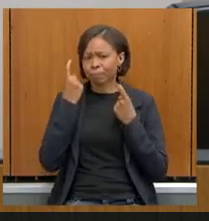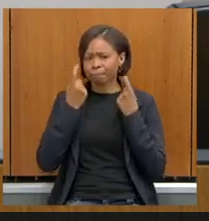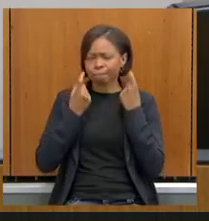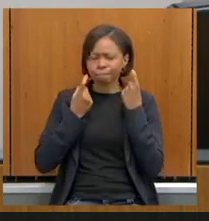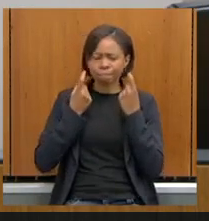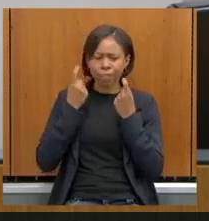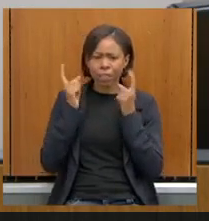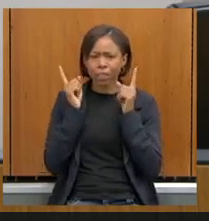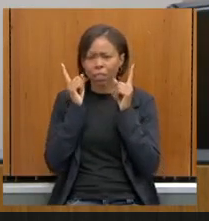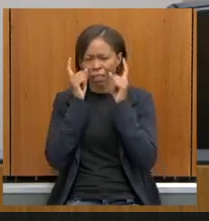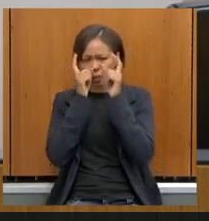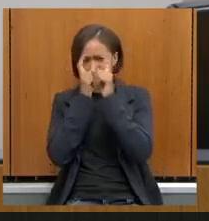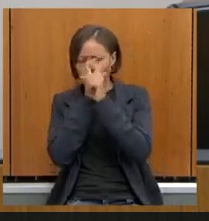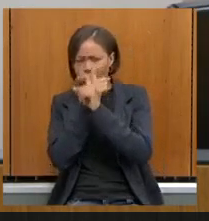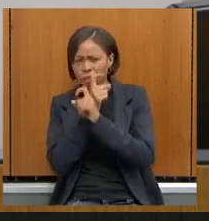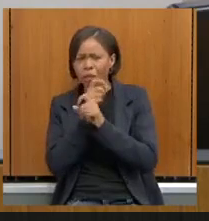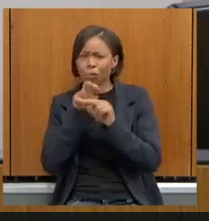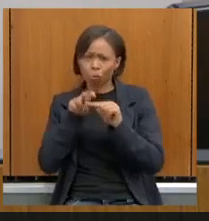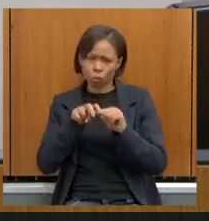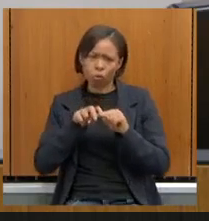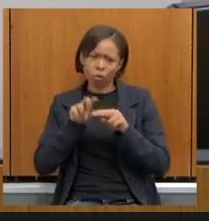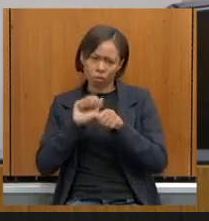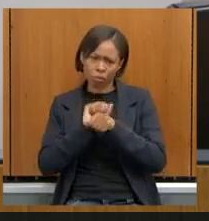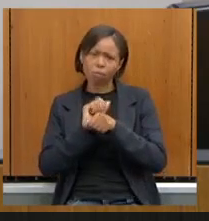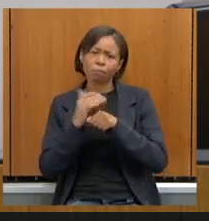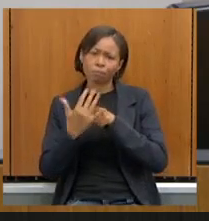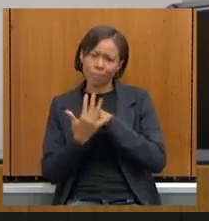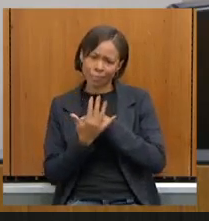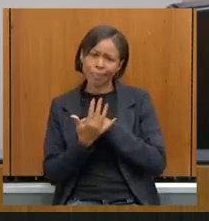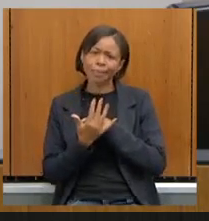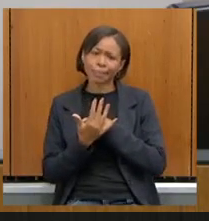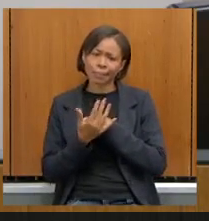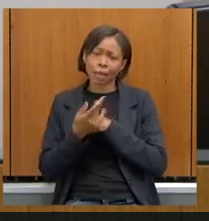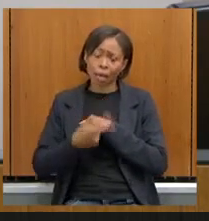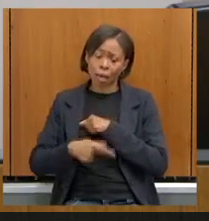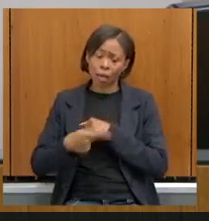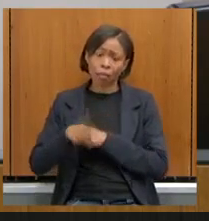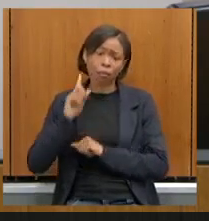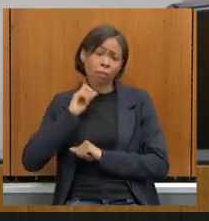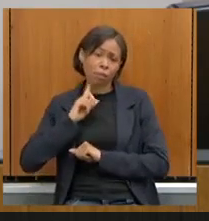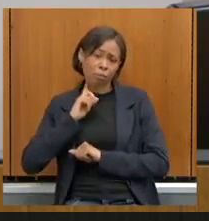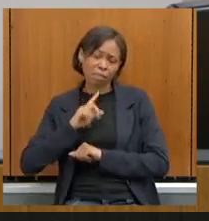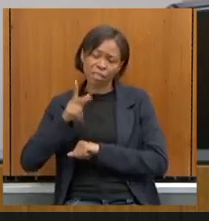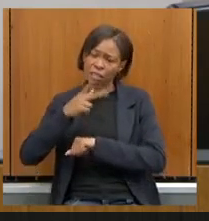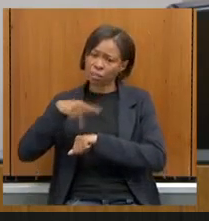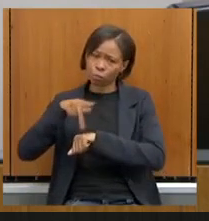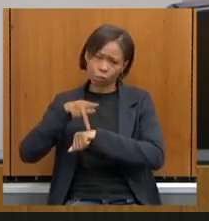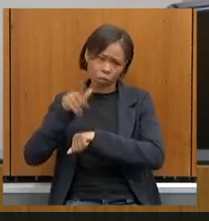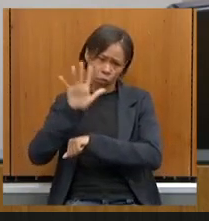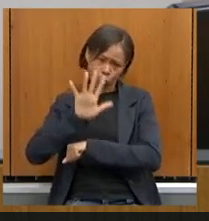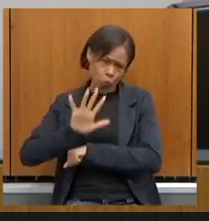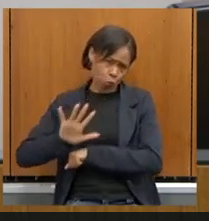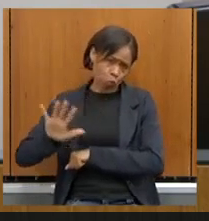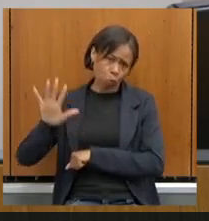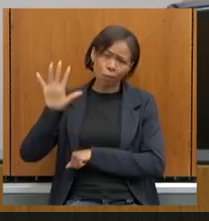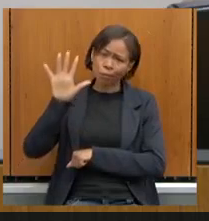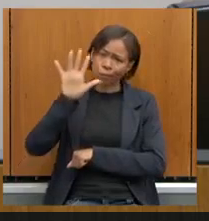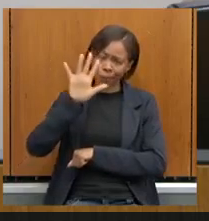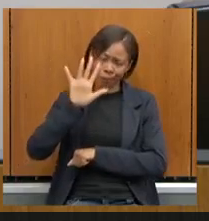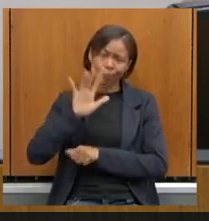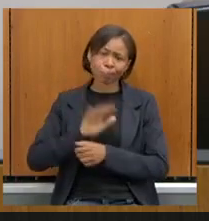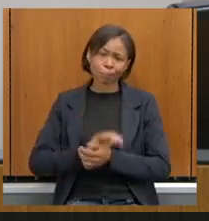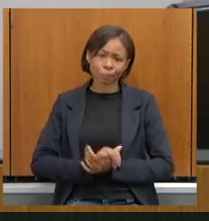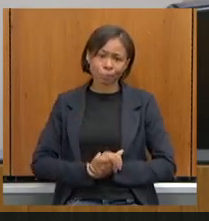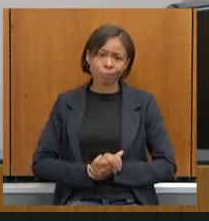à pandemia, ao Covid-19, não só em Minas Gerais, mas em todo o país, em toda a nação.